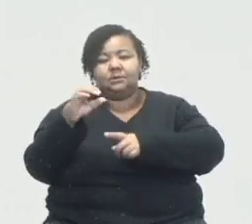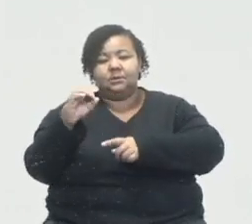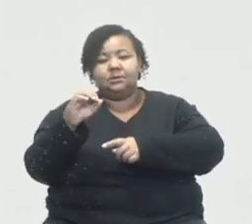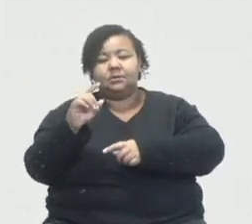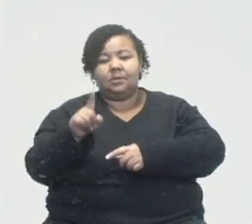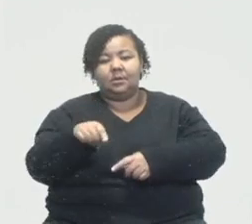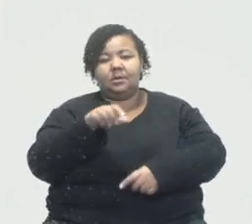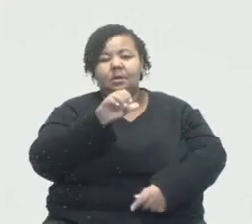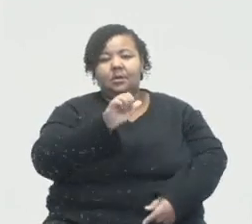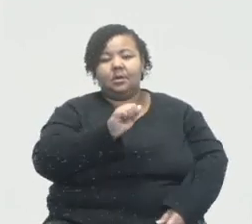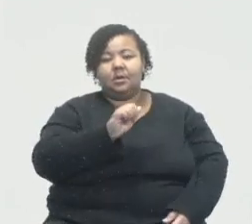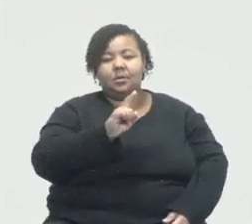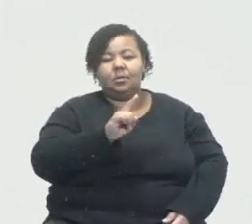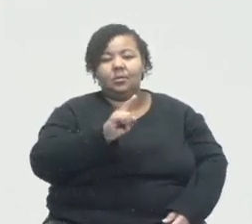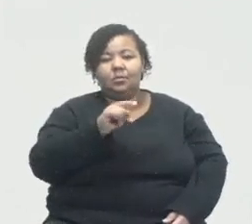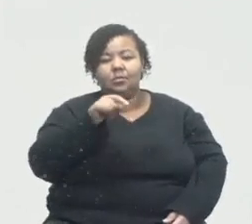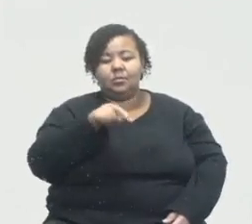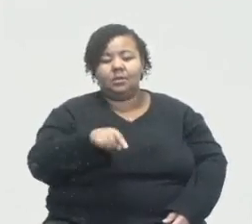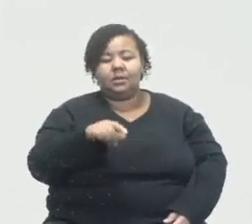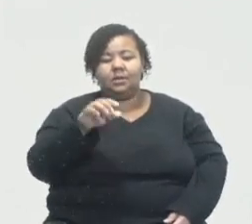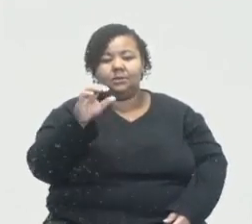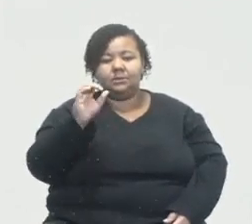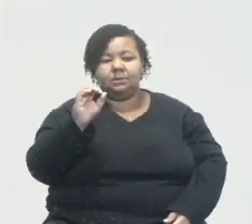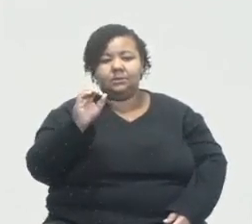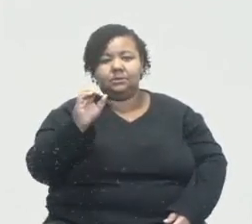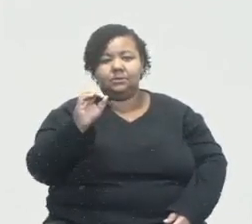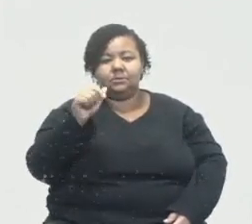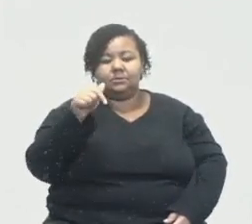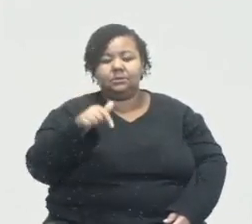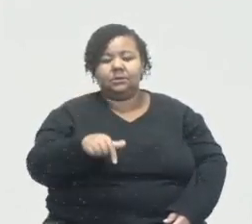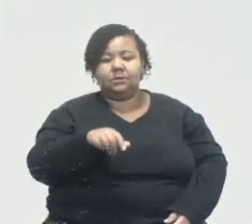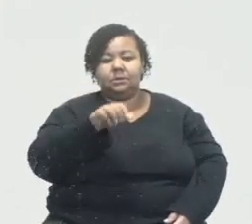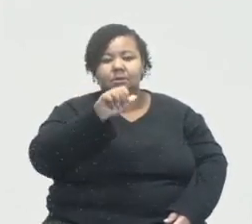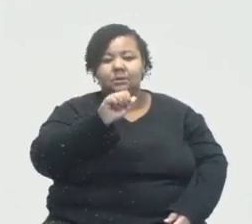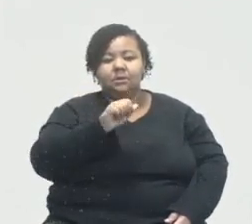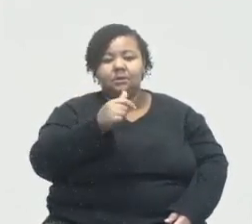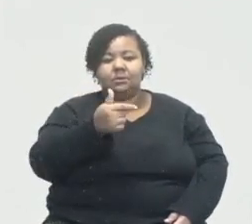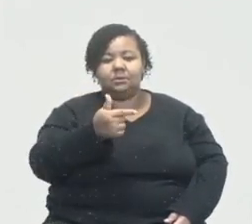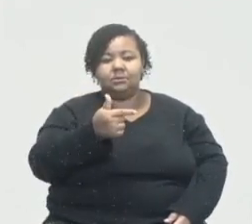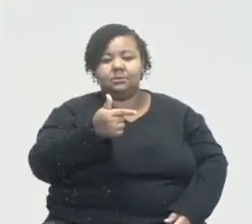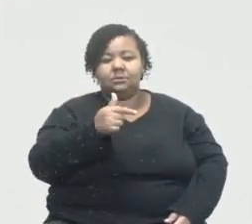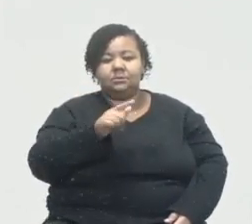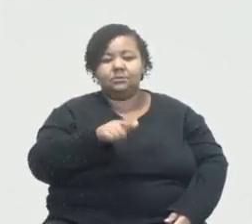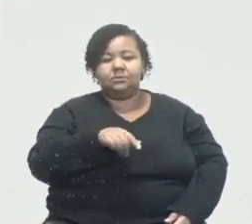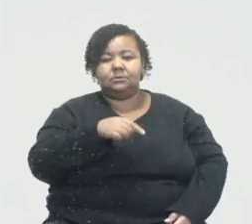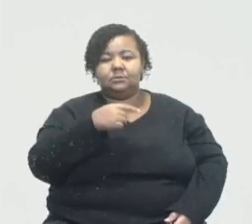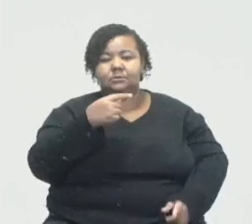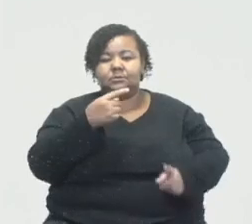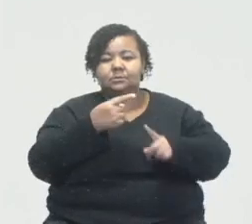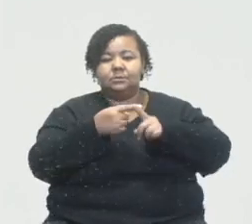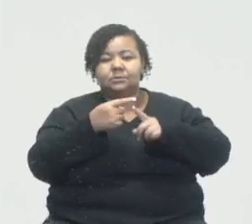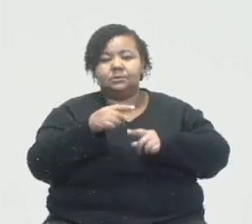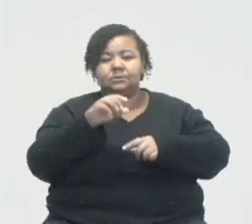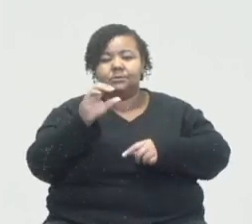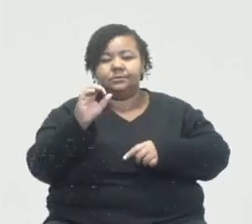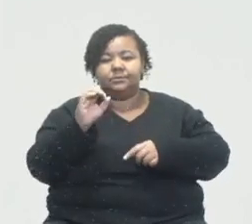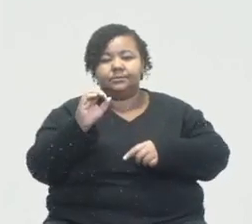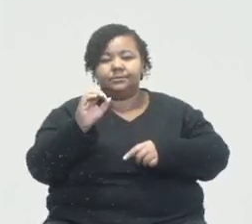A1. Aqui vai dar 0, aqui vai dar A2, 0 mais A2 mais